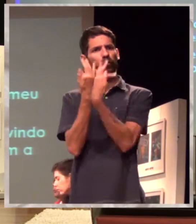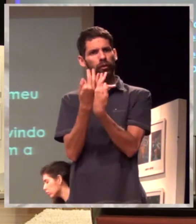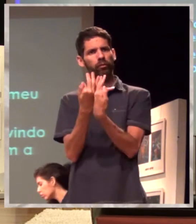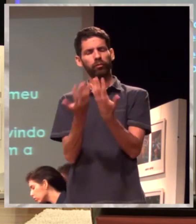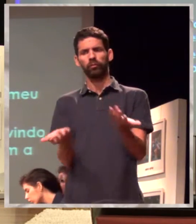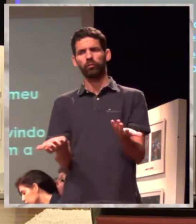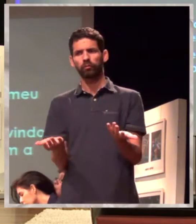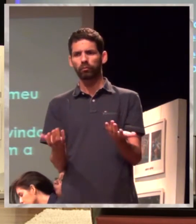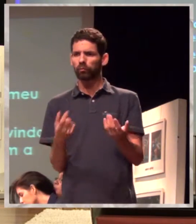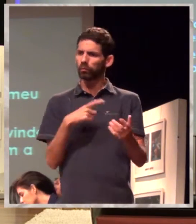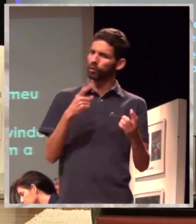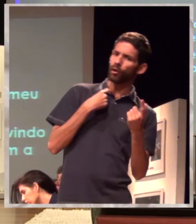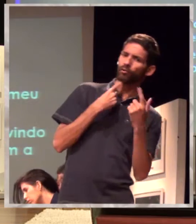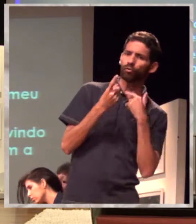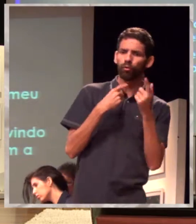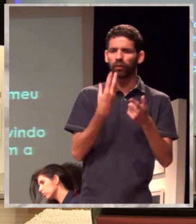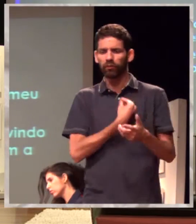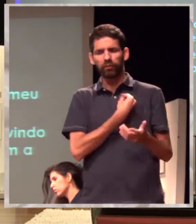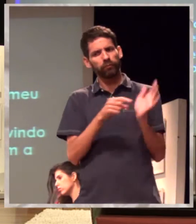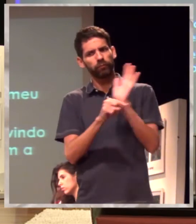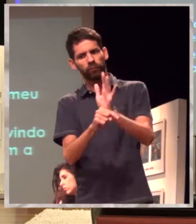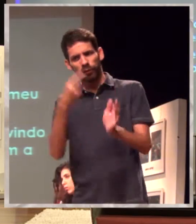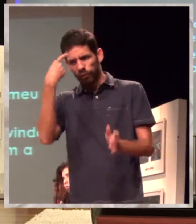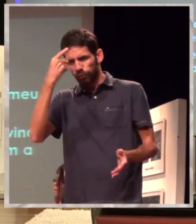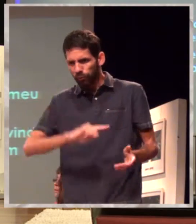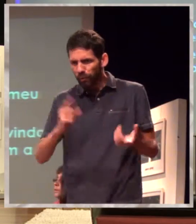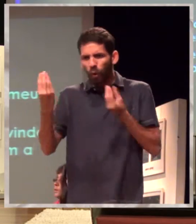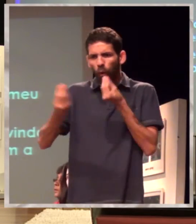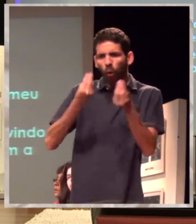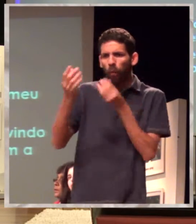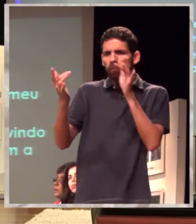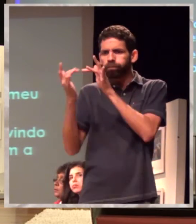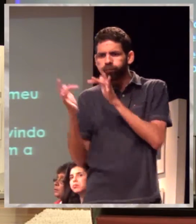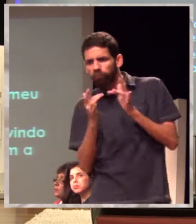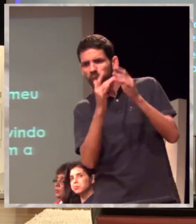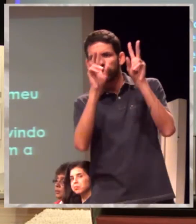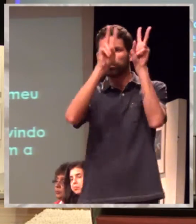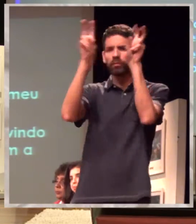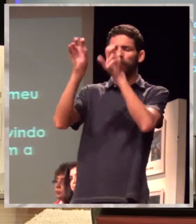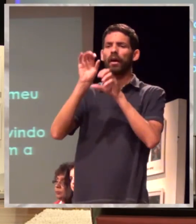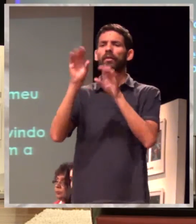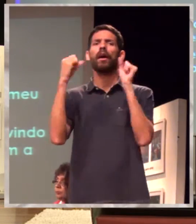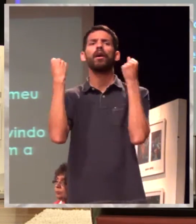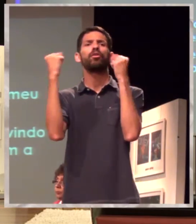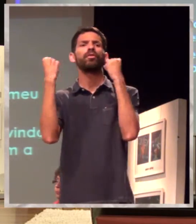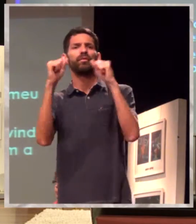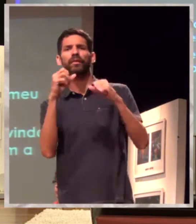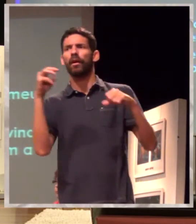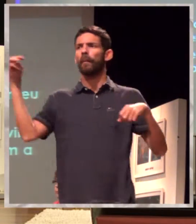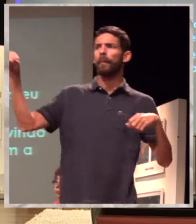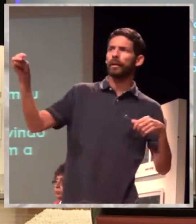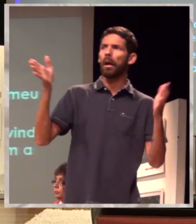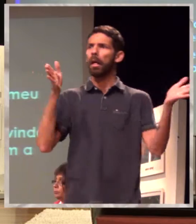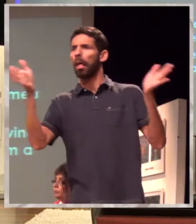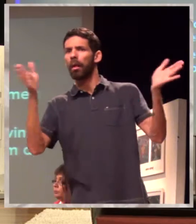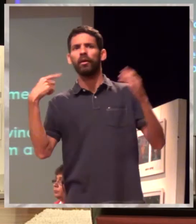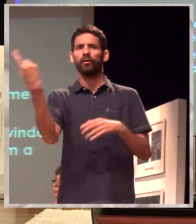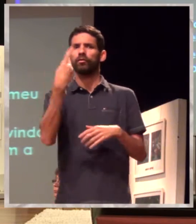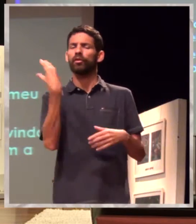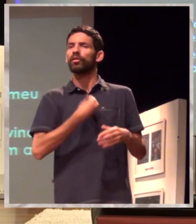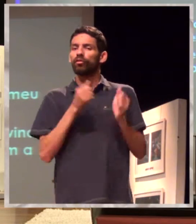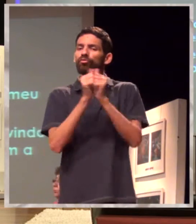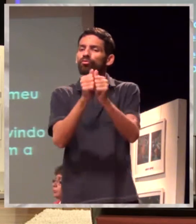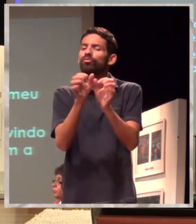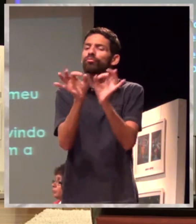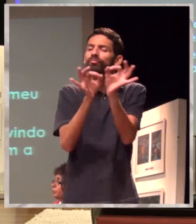questões que ele estava levantando, que não sabia se ia fazer matemática ou educação física. Então, a gente bolou, junto com os